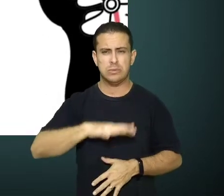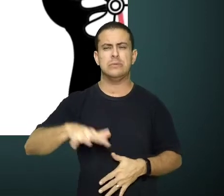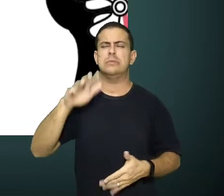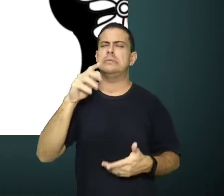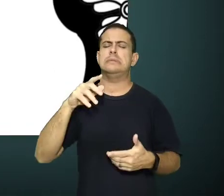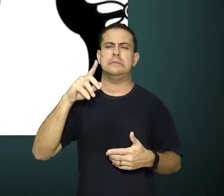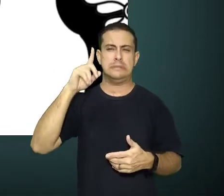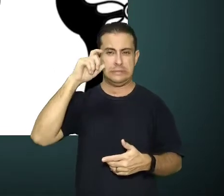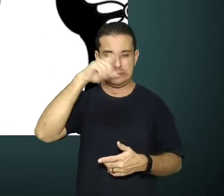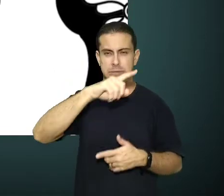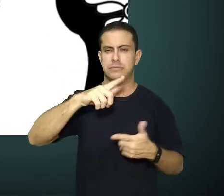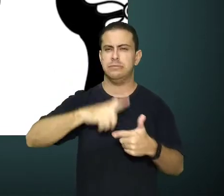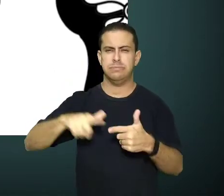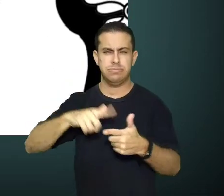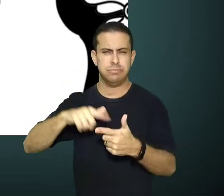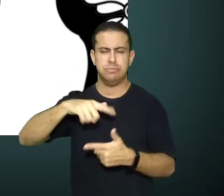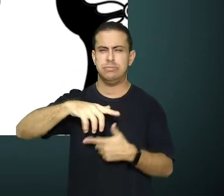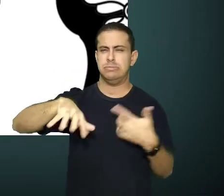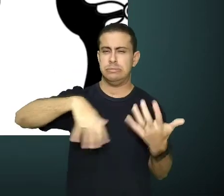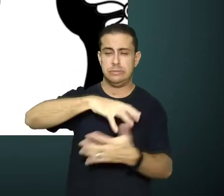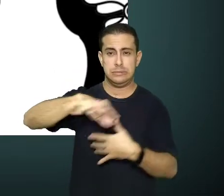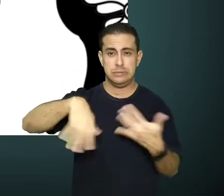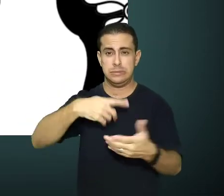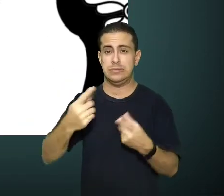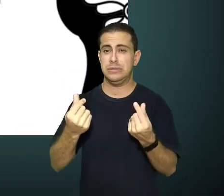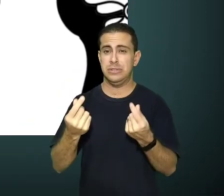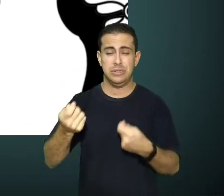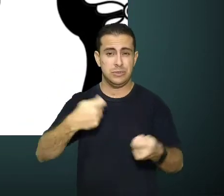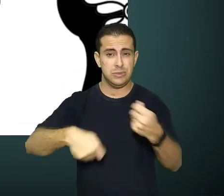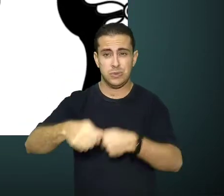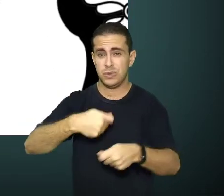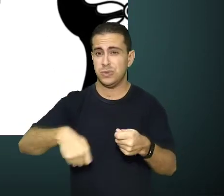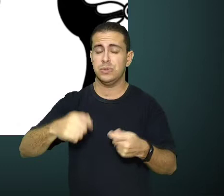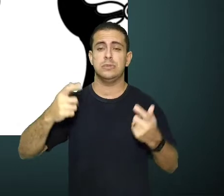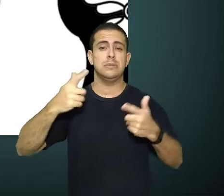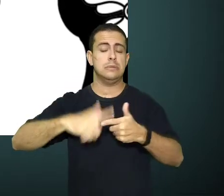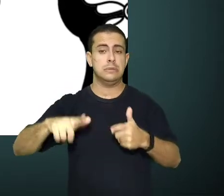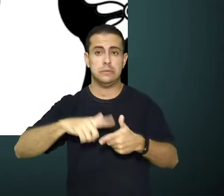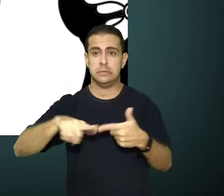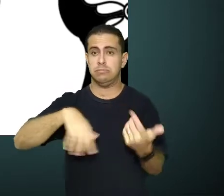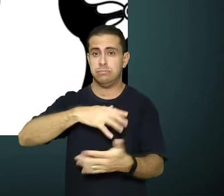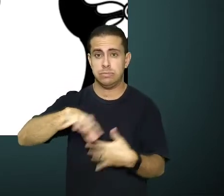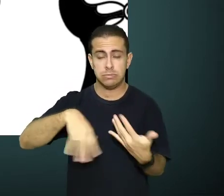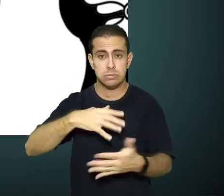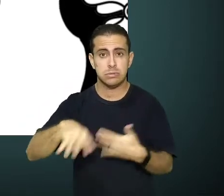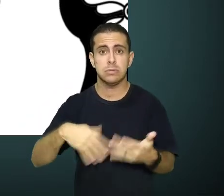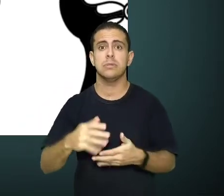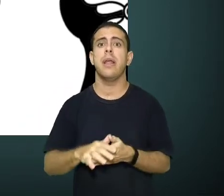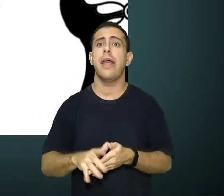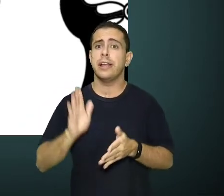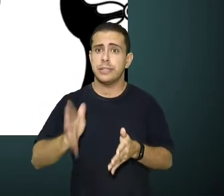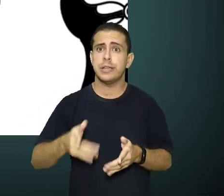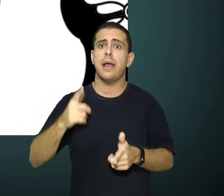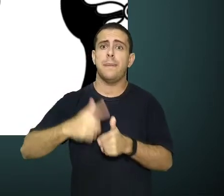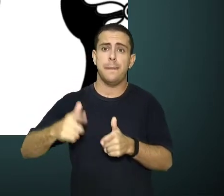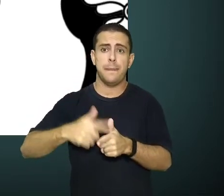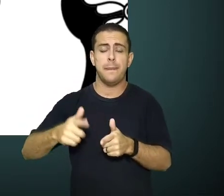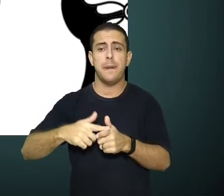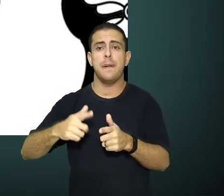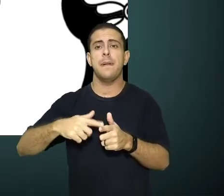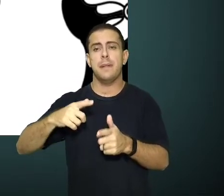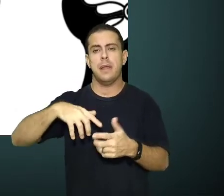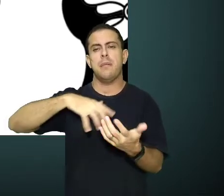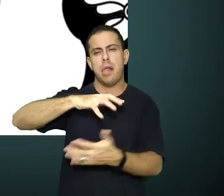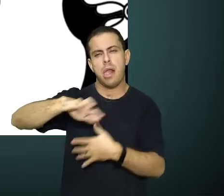A nação se encontra num momento de instabilidade política e econômica bem intensa e já vive o processo de